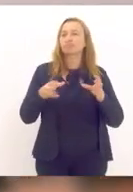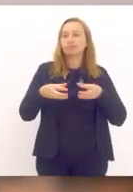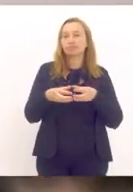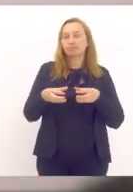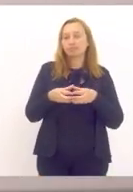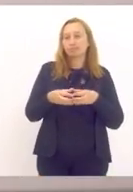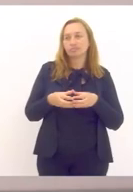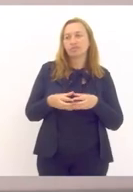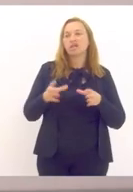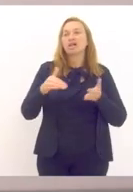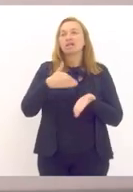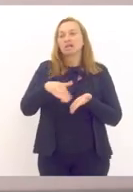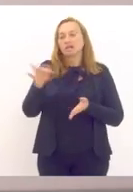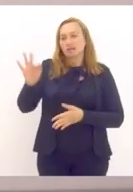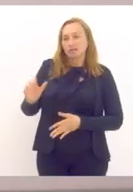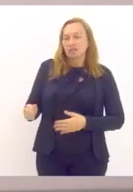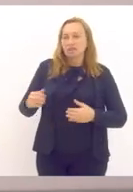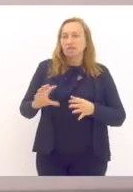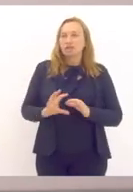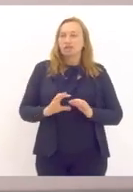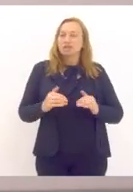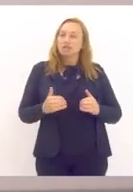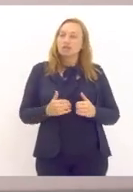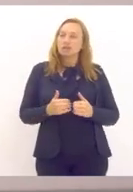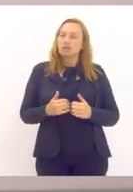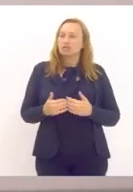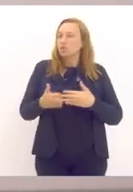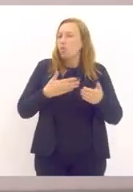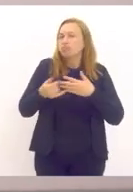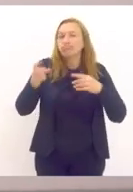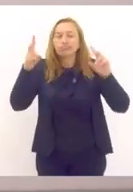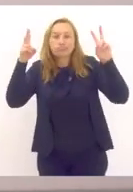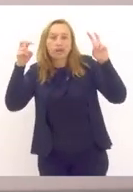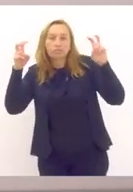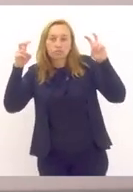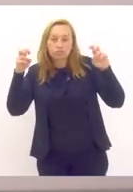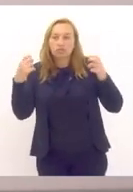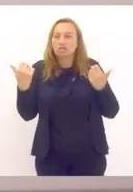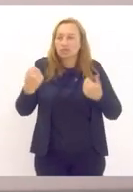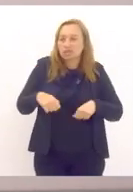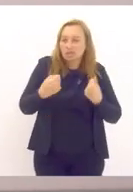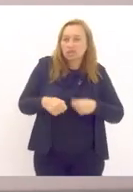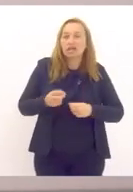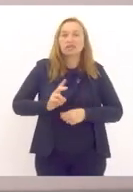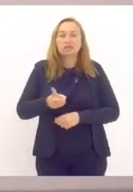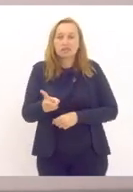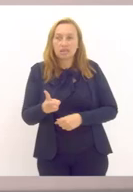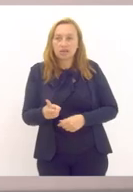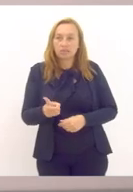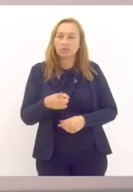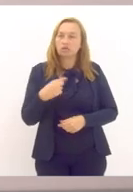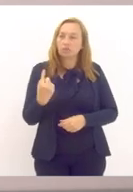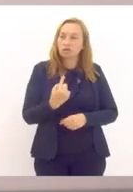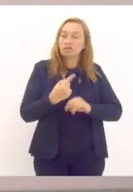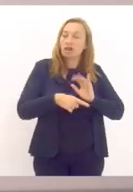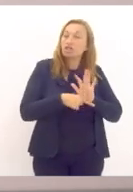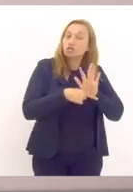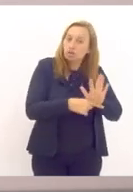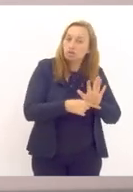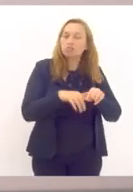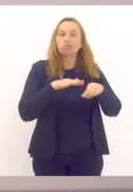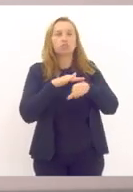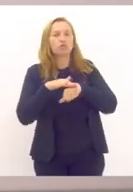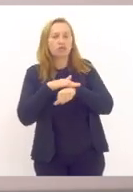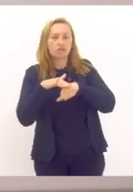de Fazenda está de portas abertas para os senhores. Qualquer demanda, sempre serão atendidos. A gente vai atender, vai